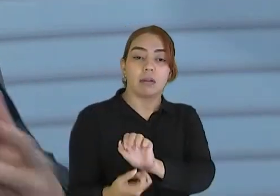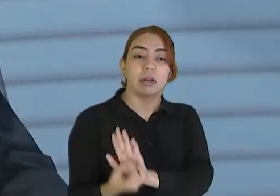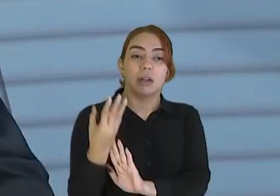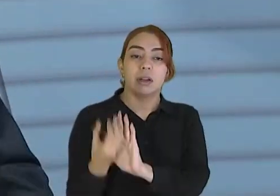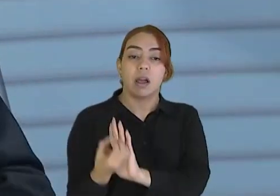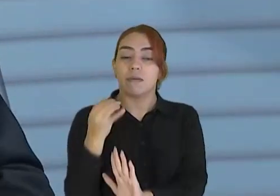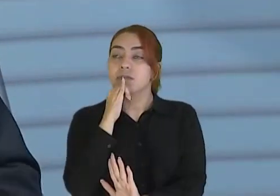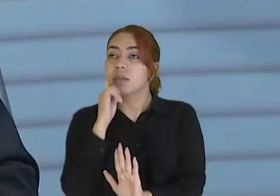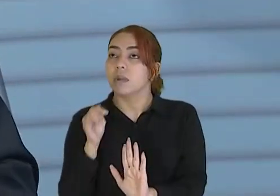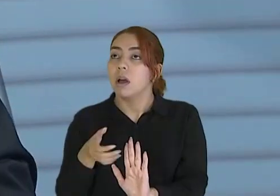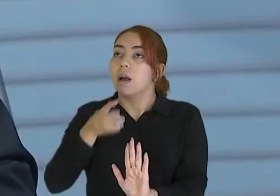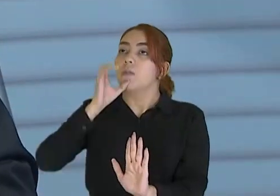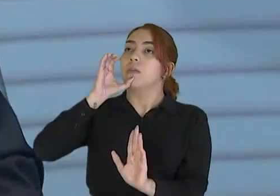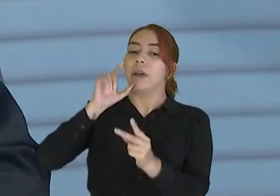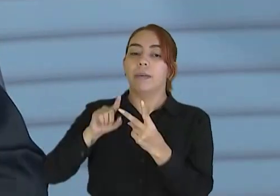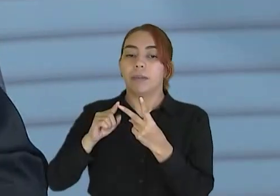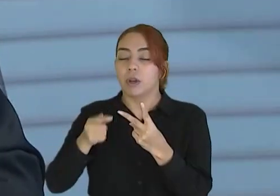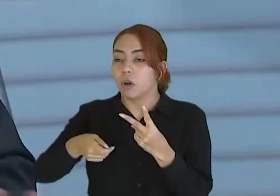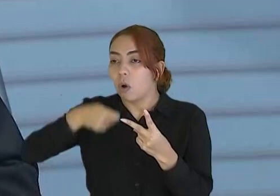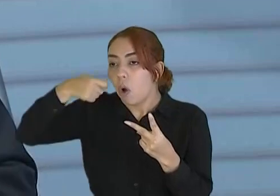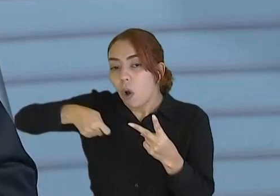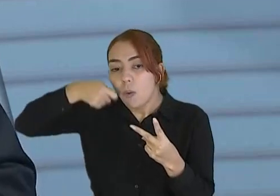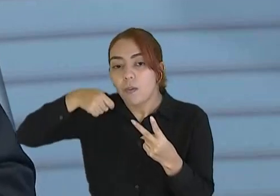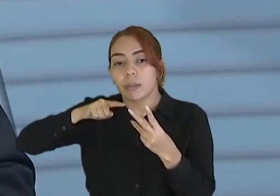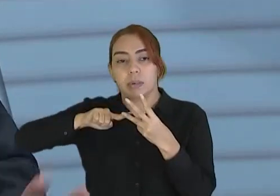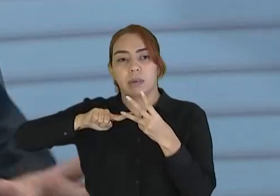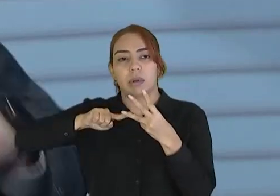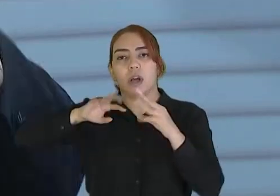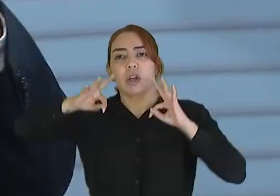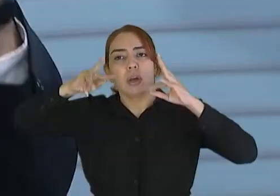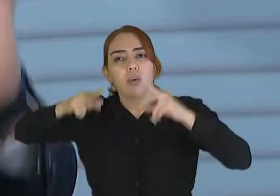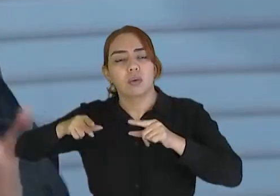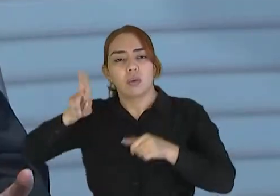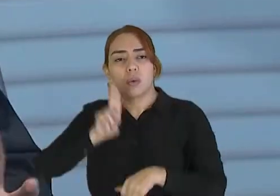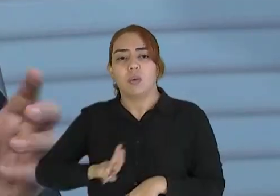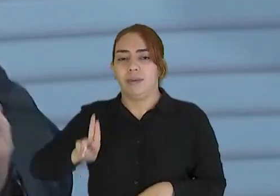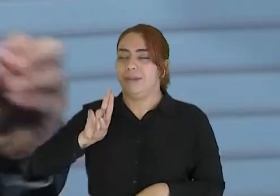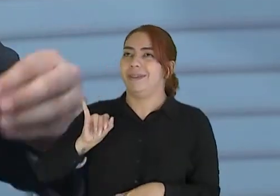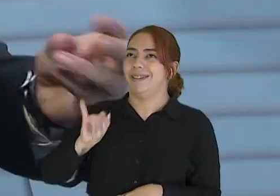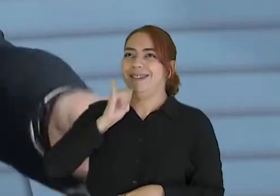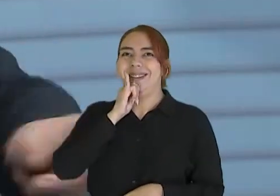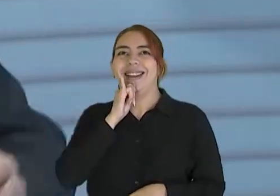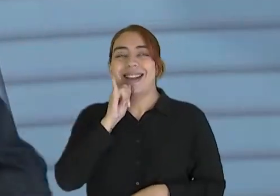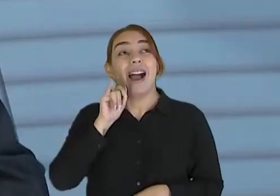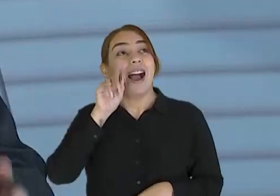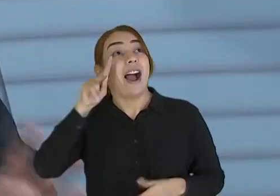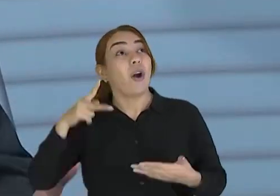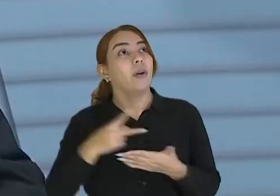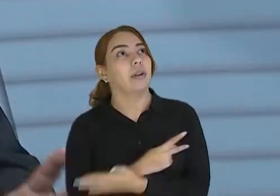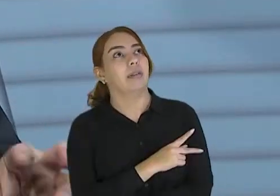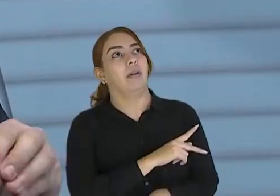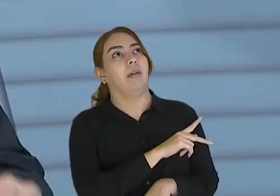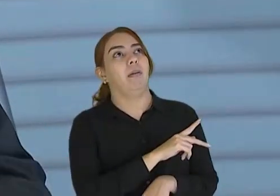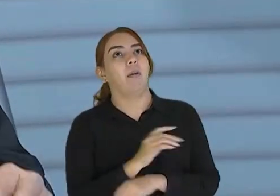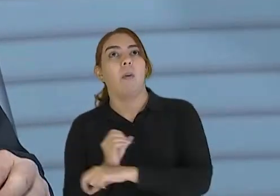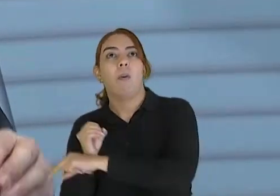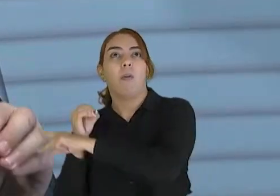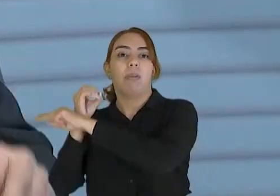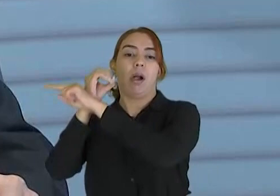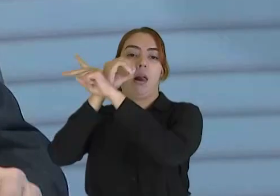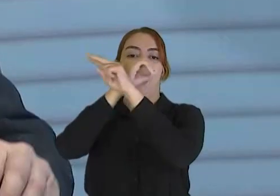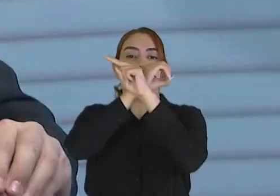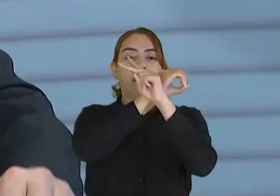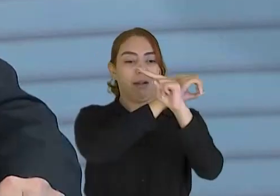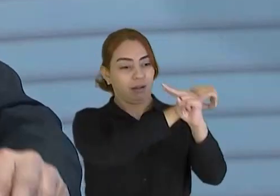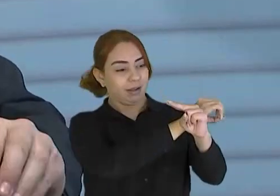sentando, bebendo, é recurso ambiental, direto ou indiretamente. Né? A não ser que caia um meteoro e você faça algo com aquilo. Mas fora isso, provém